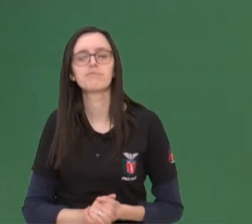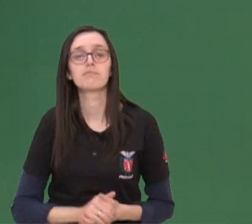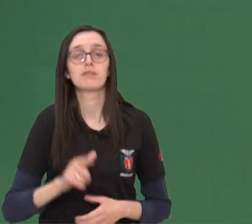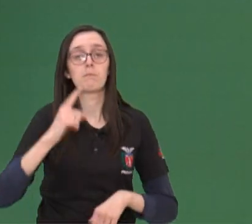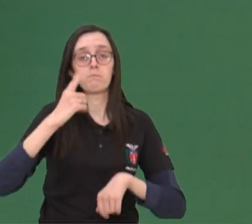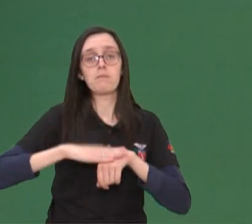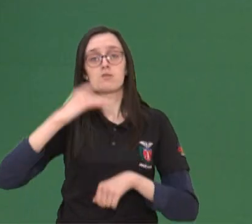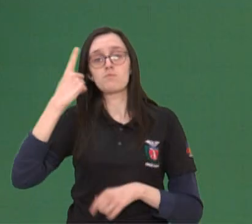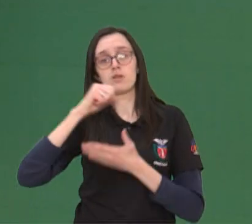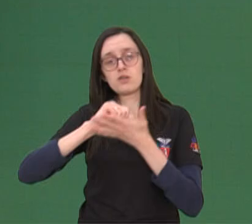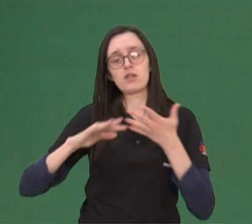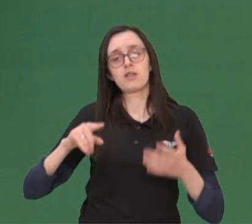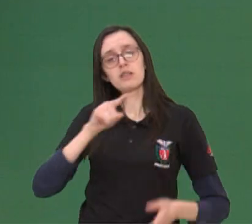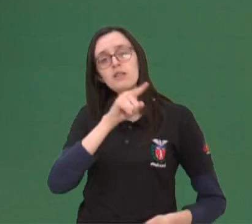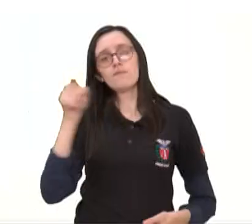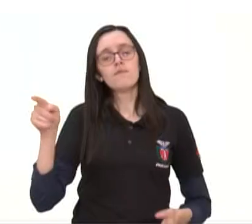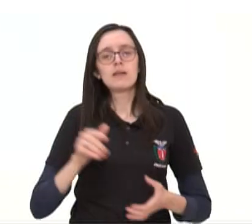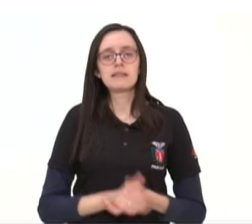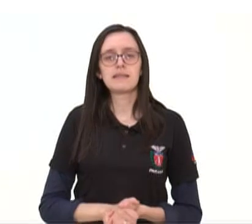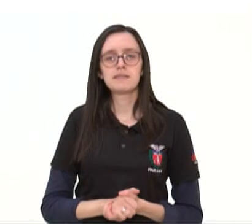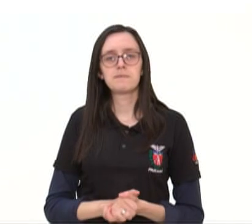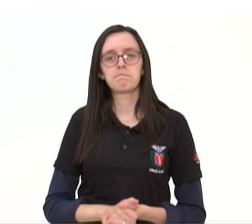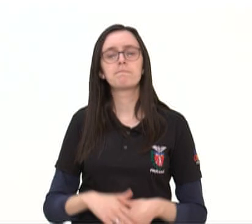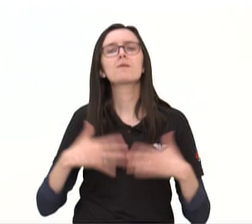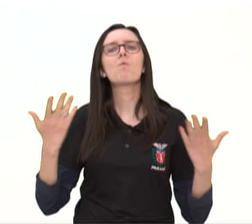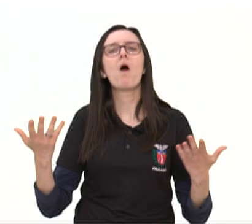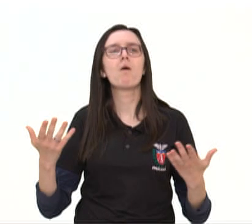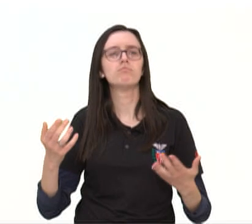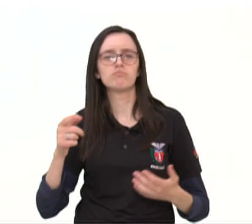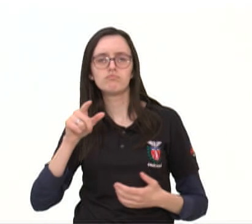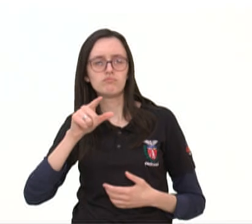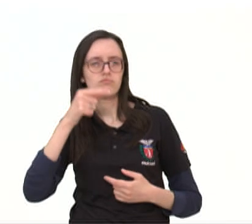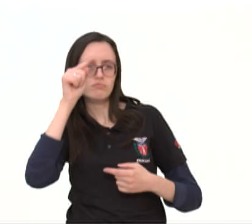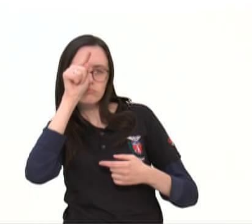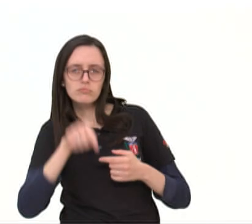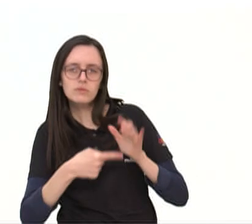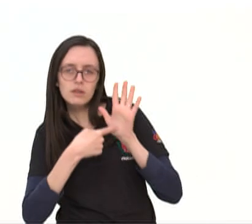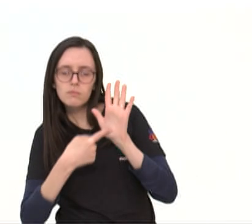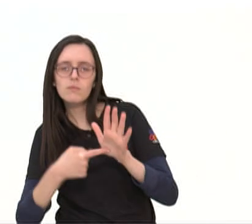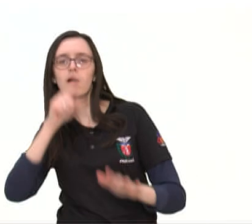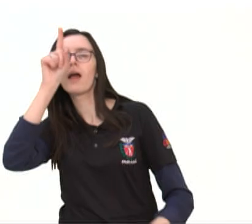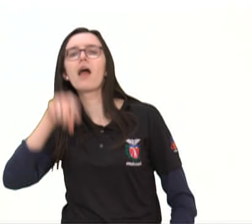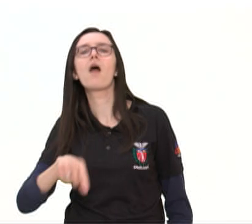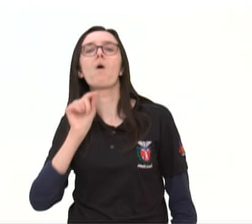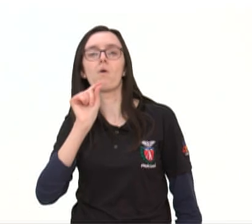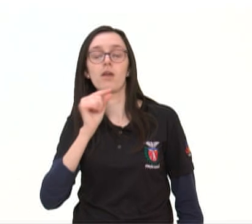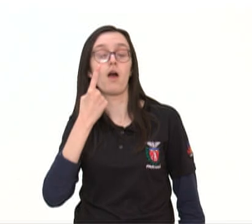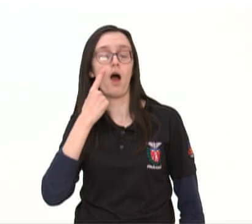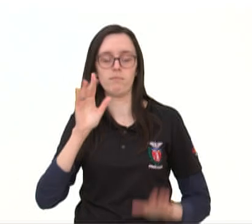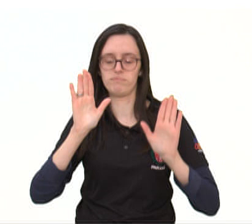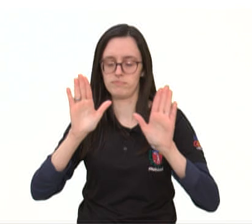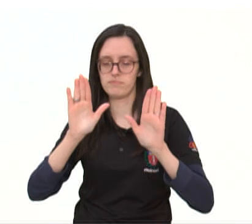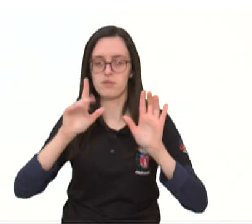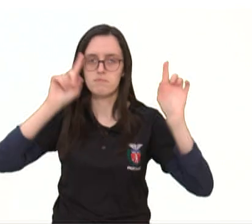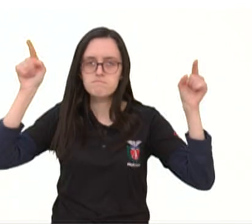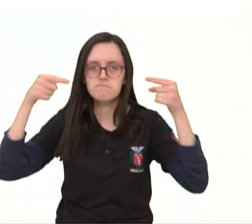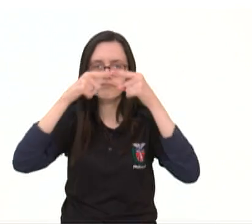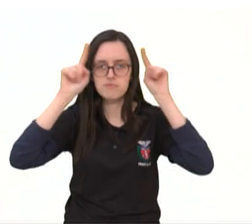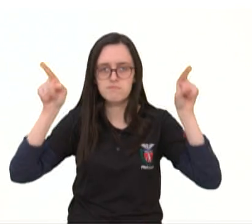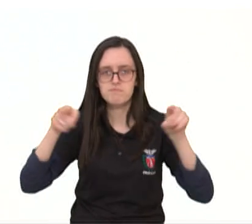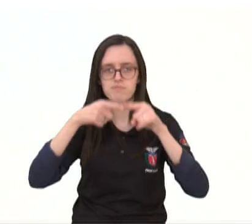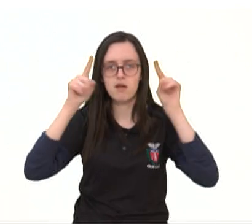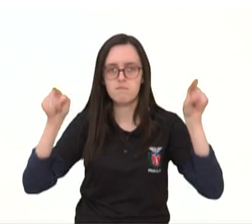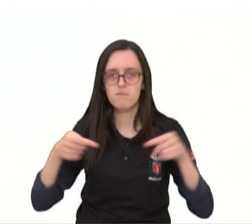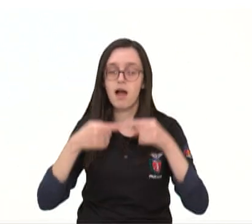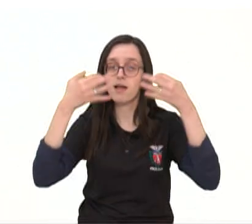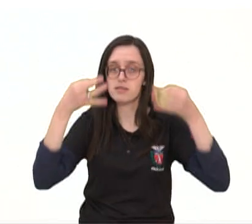Mais uma atividade para vocês. Qual alternativa apresenta respectivamente? Agora, ó, respectivamente.